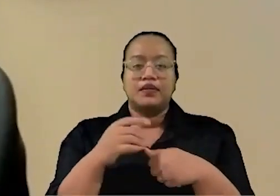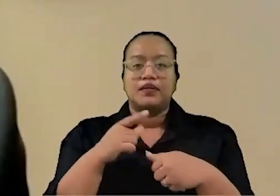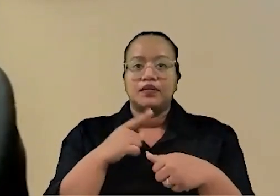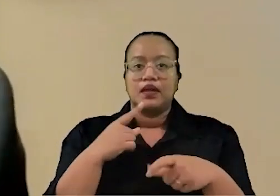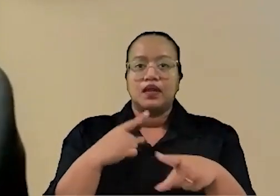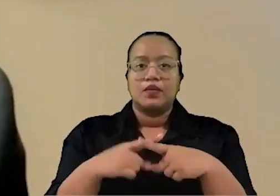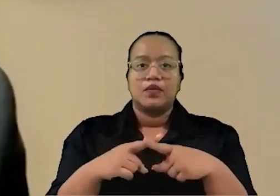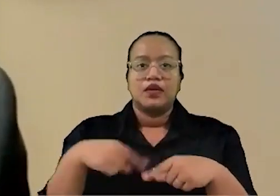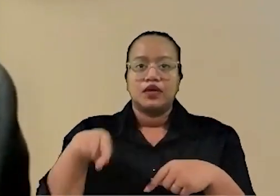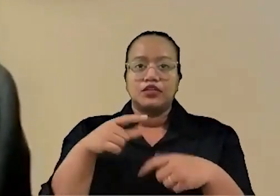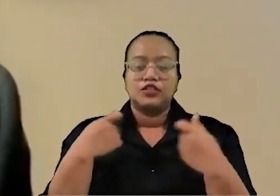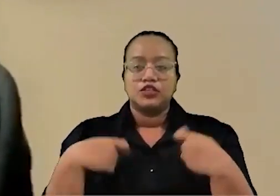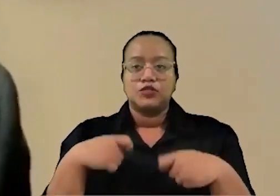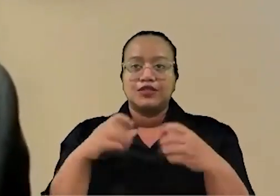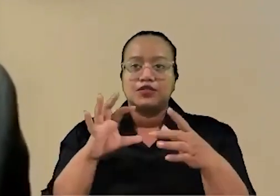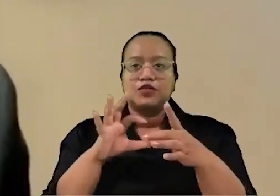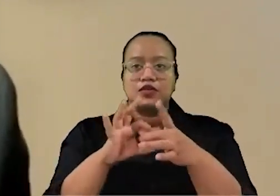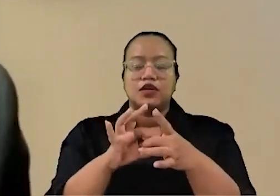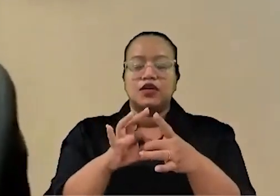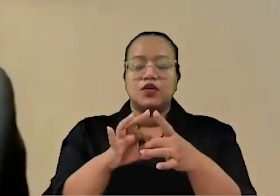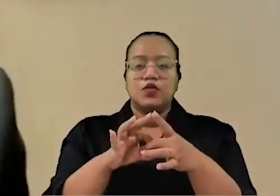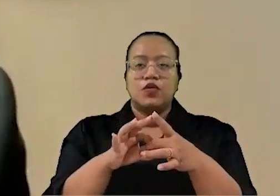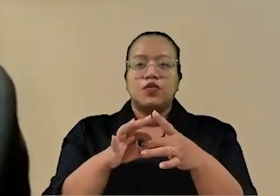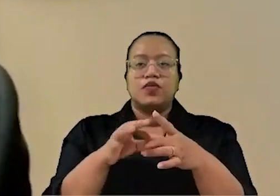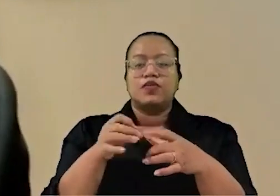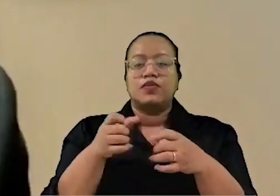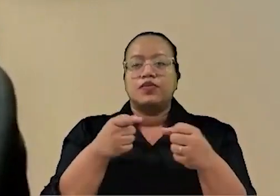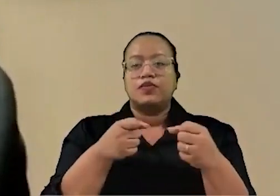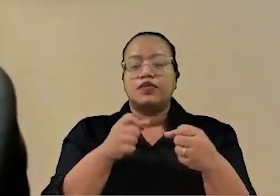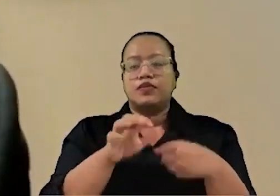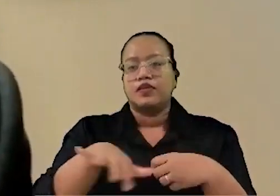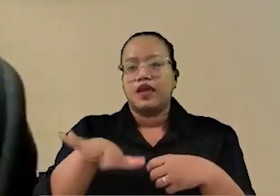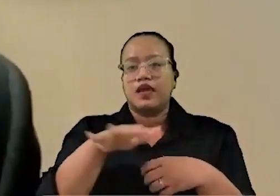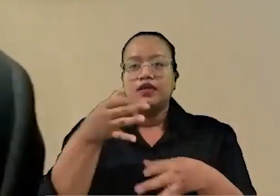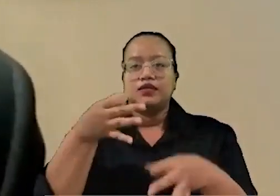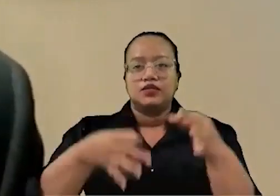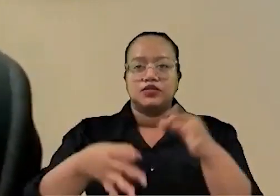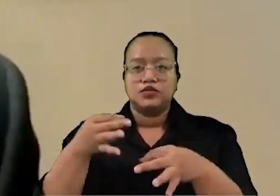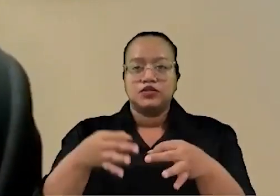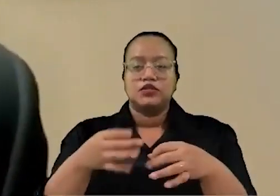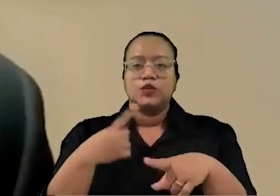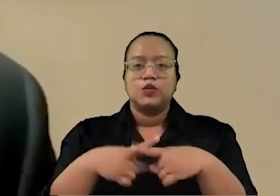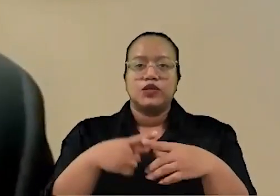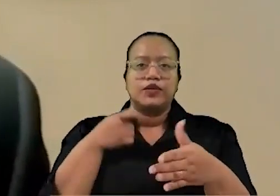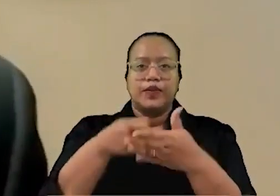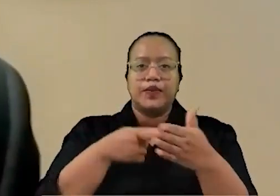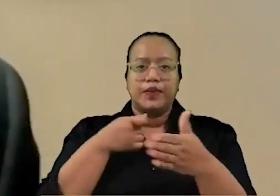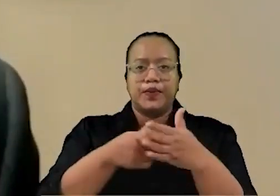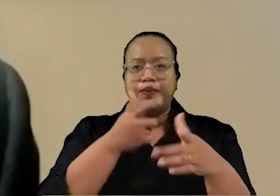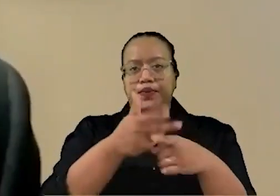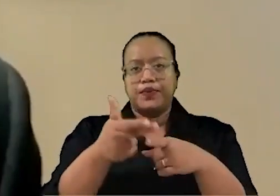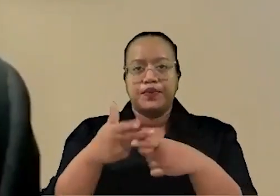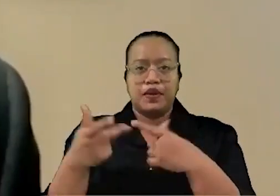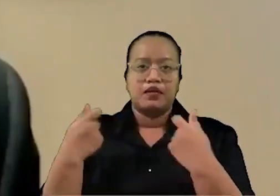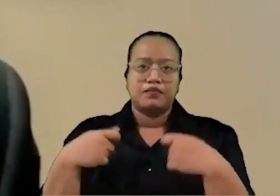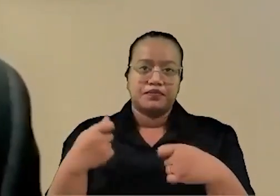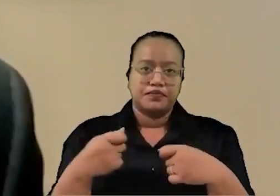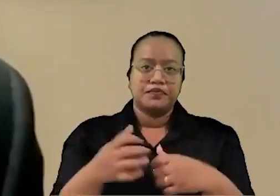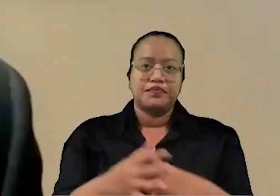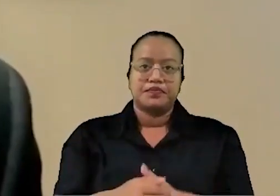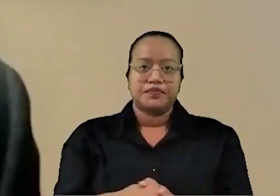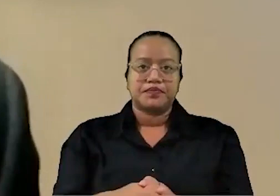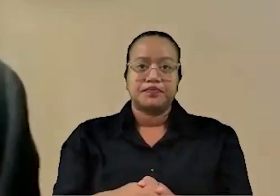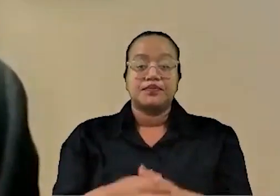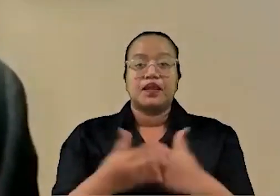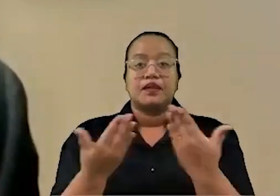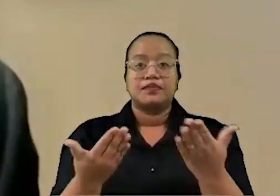para conseguirmos avançar nesses desafios enormes que nós enfrentamos, né? Bom, meu propósito aqui, estou dividindo esse